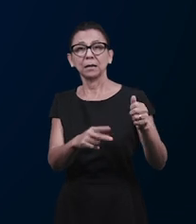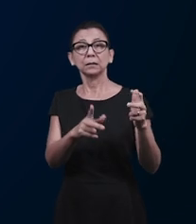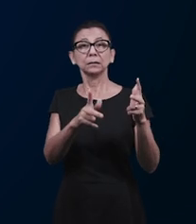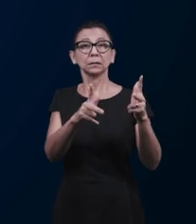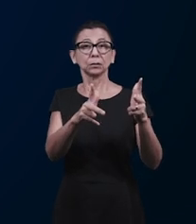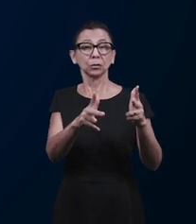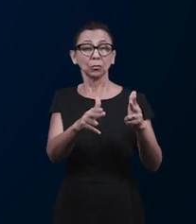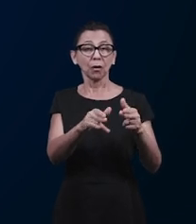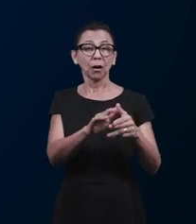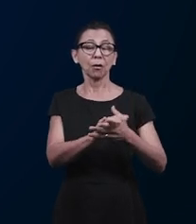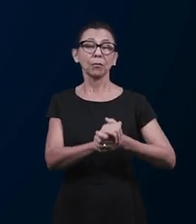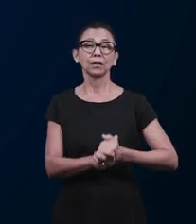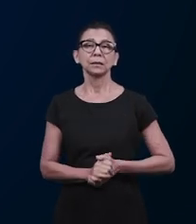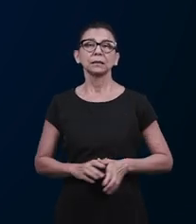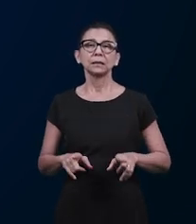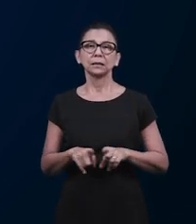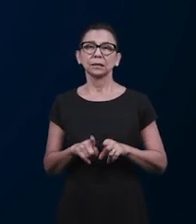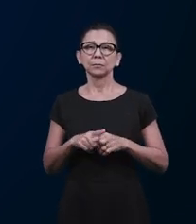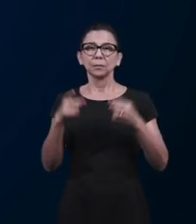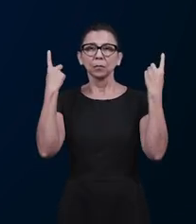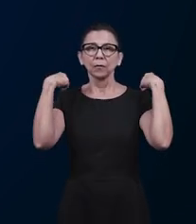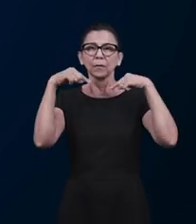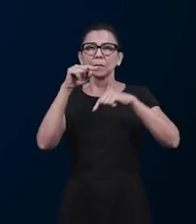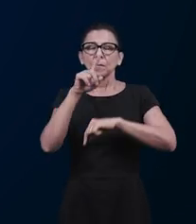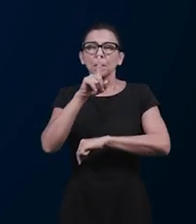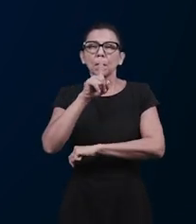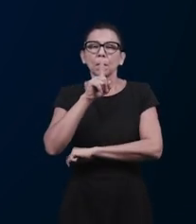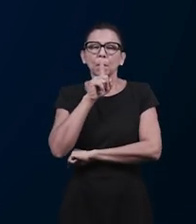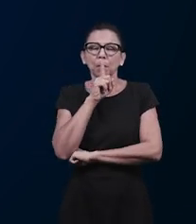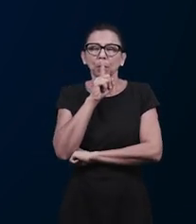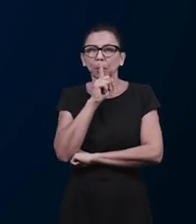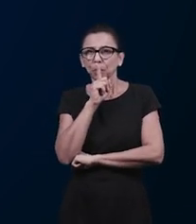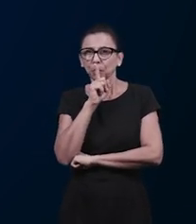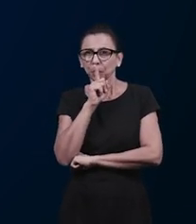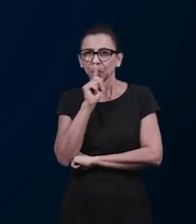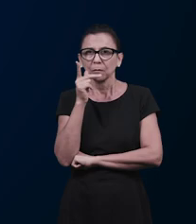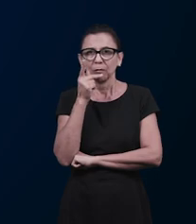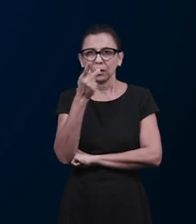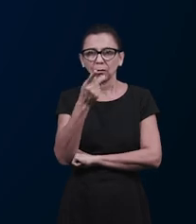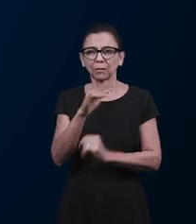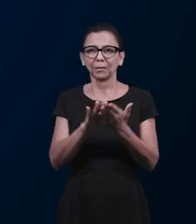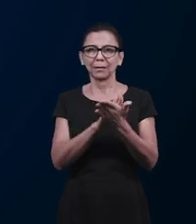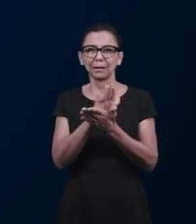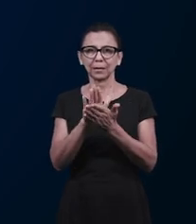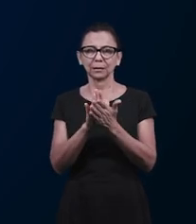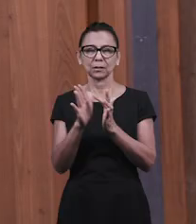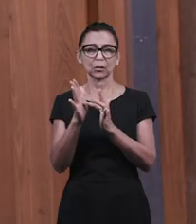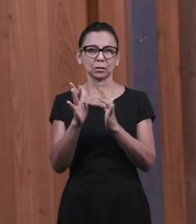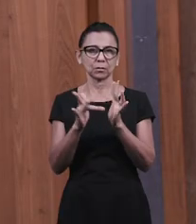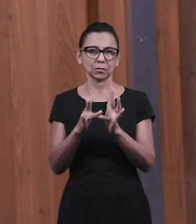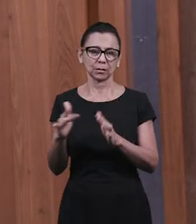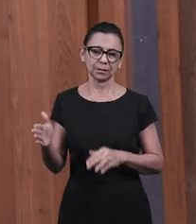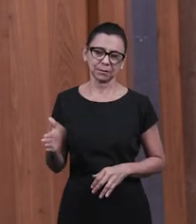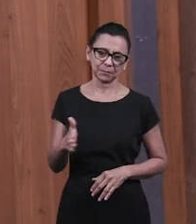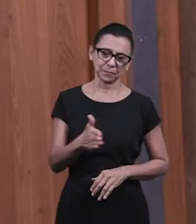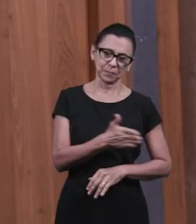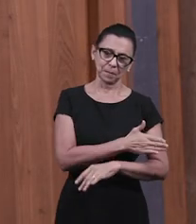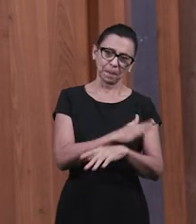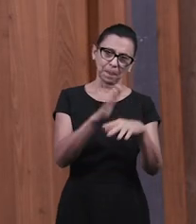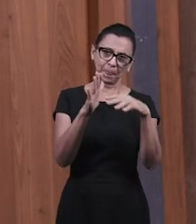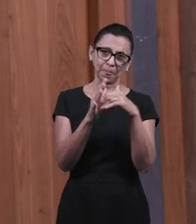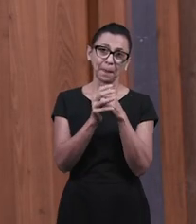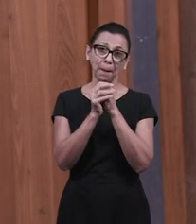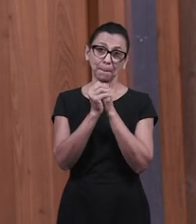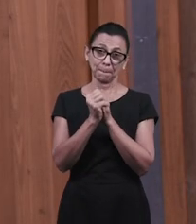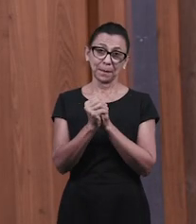muda perante os seus tosqueadores, ele não abriu a boca. A paz do Senhor, irmãos. Amém, irmã